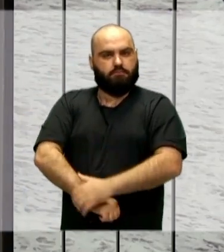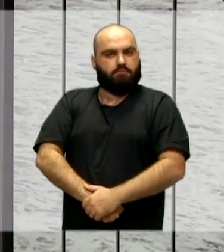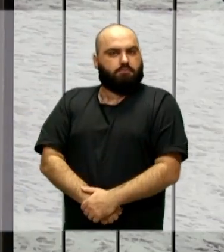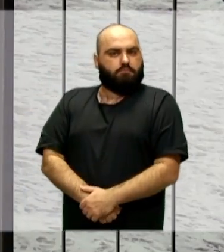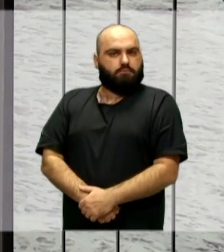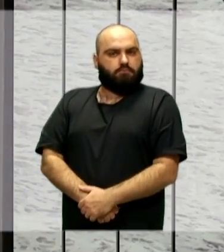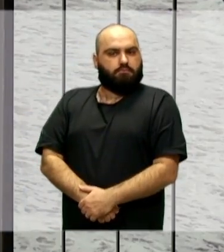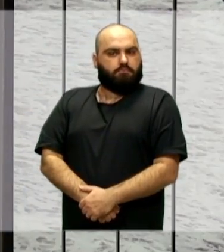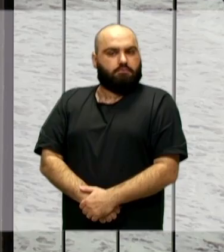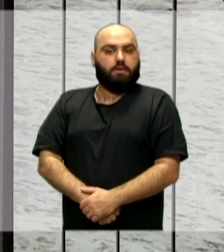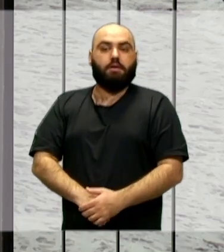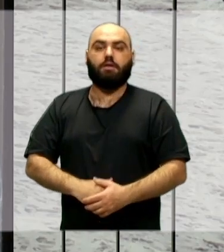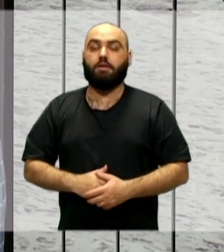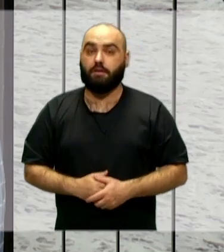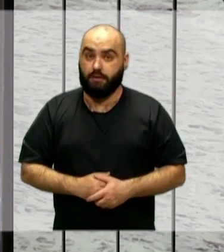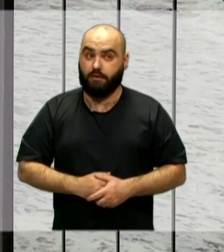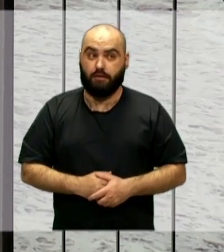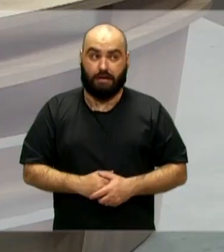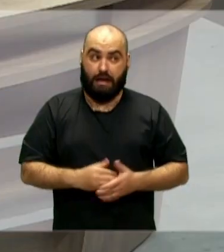robusta. Agora, porque